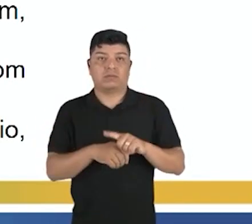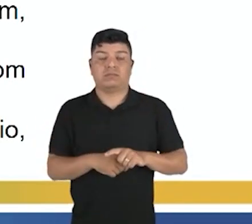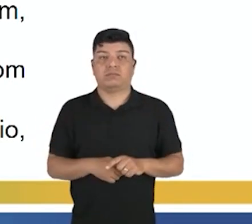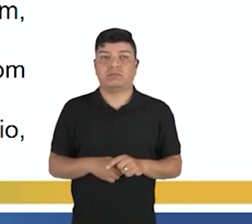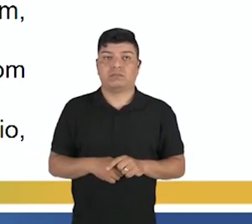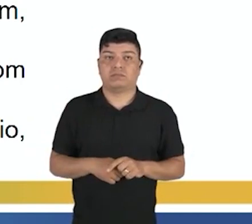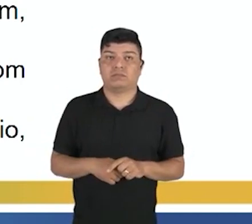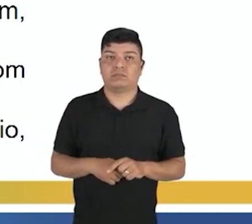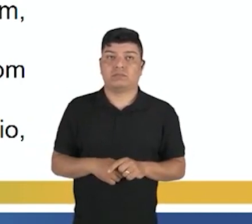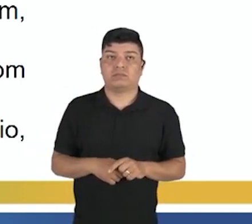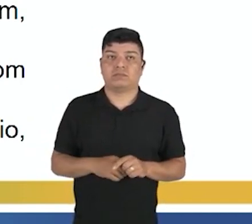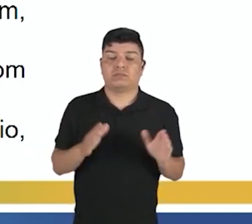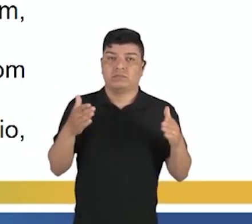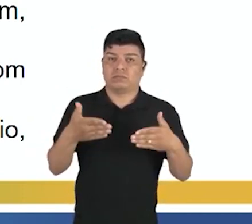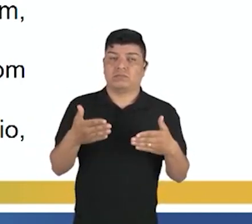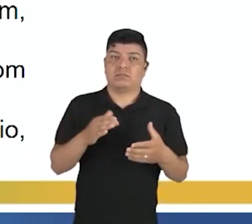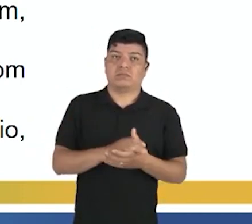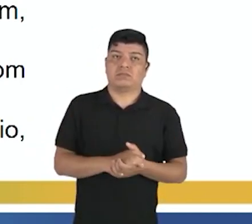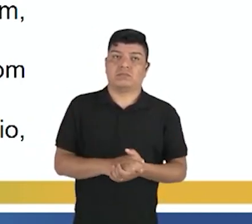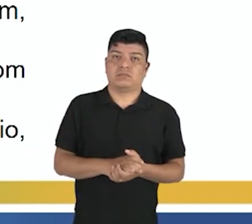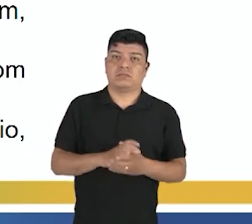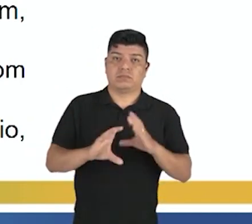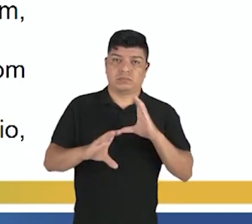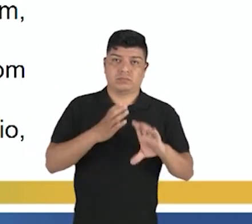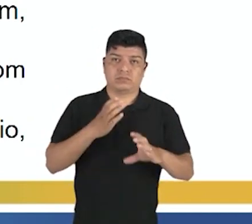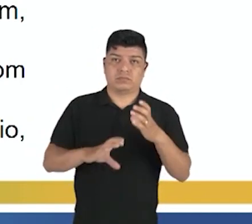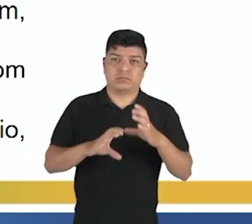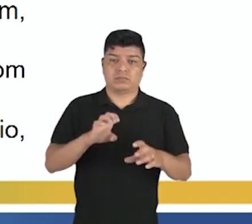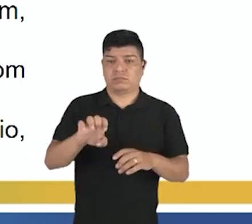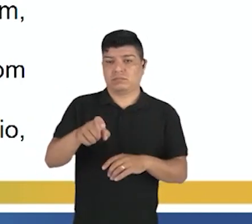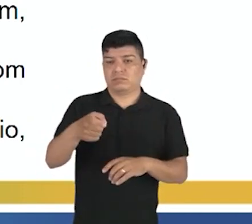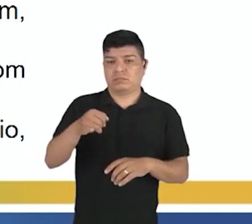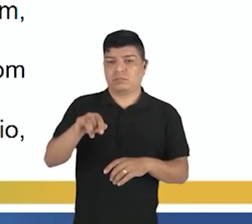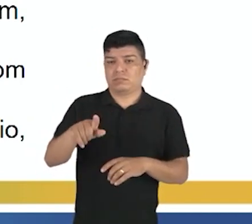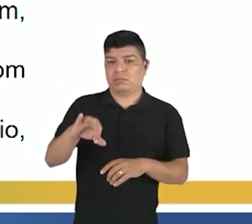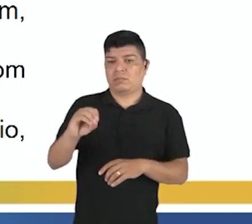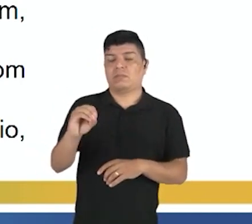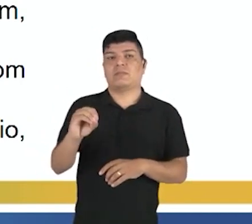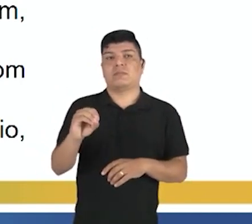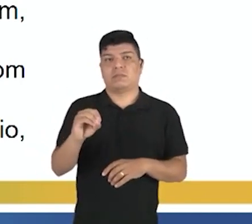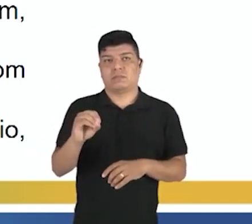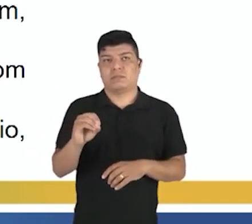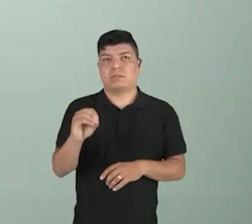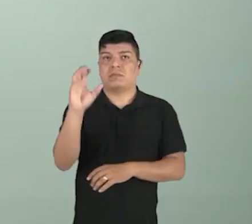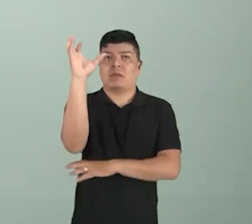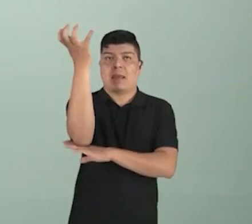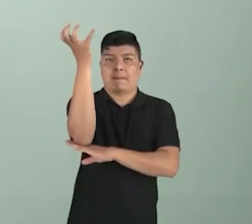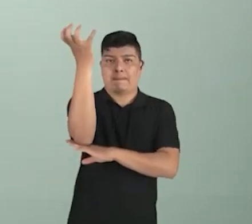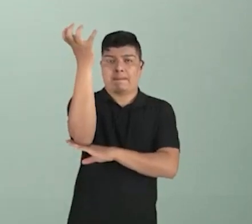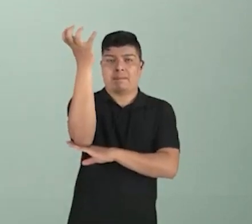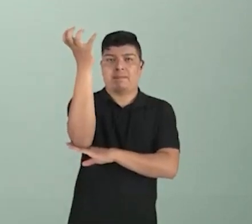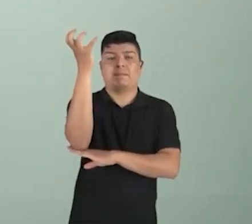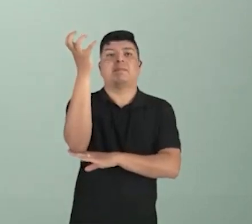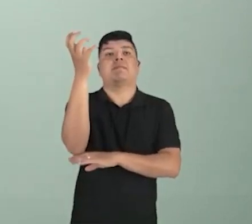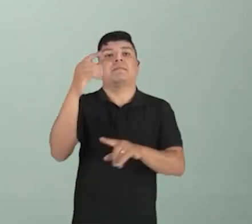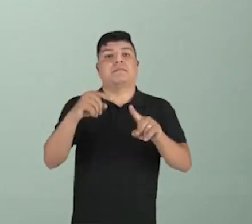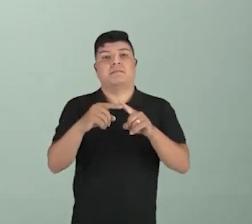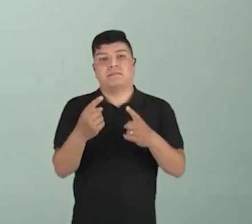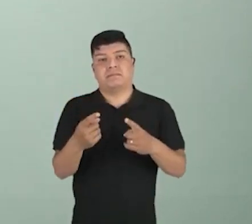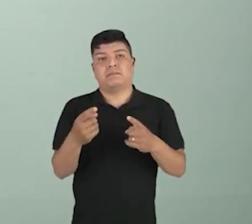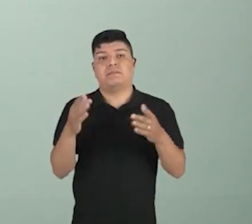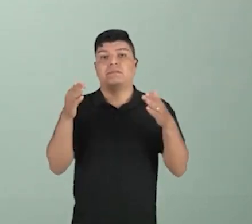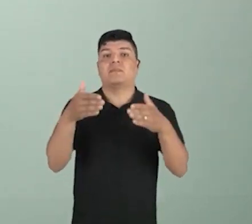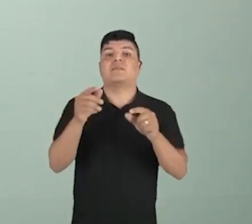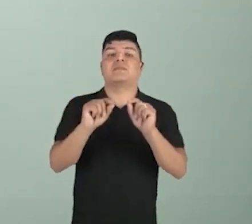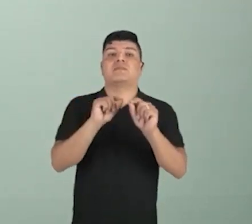nós estávamos referindo à canção do Exílio, a palmeira em si, a planta, mas nós poderíamos estar